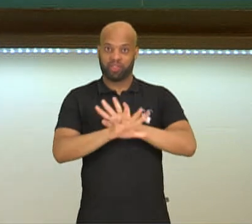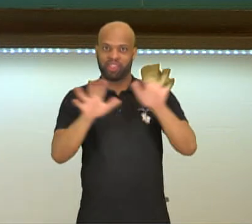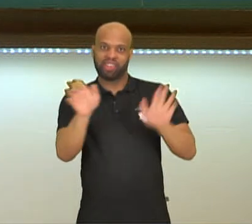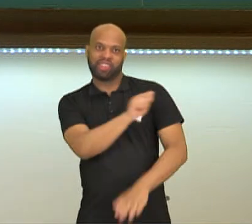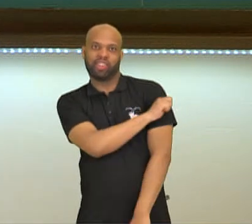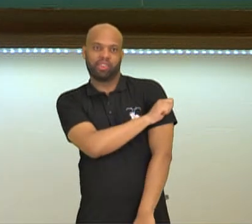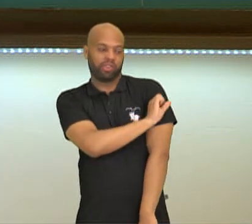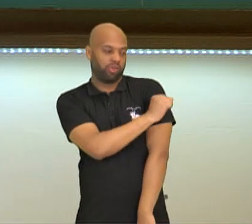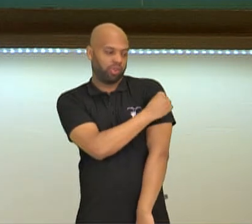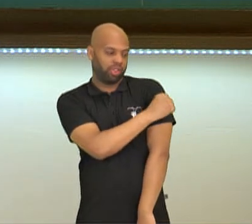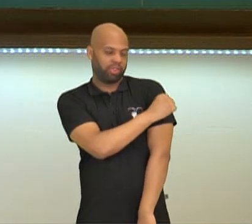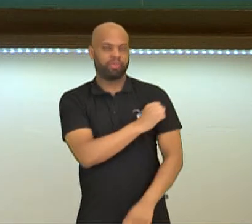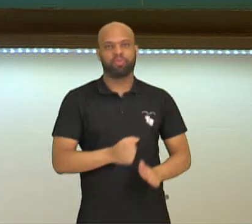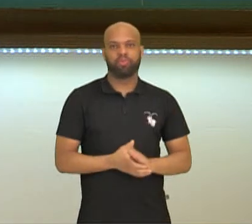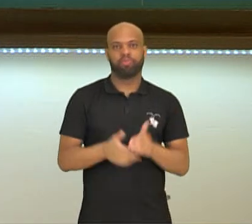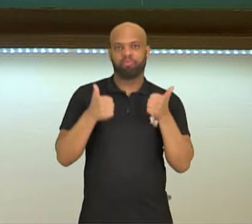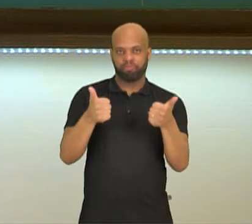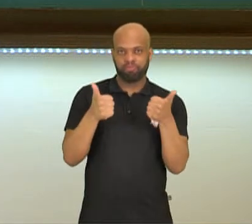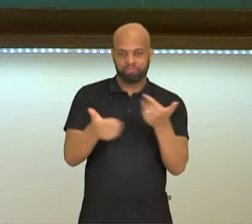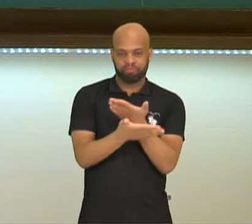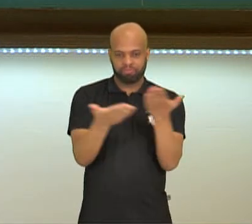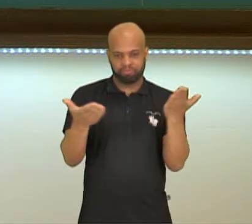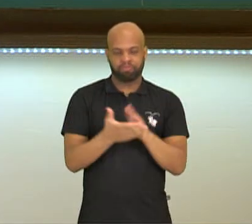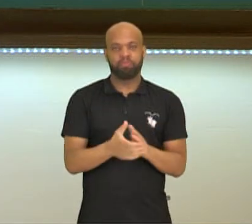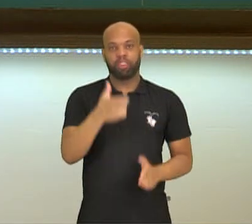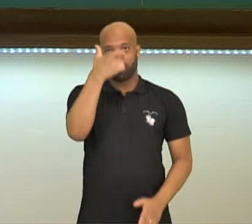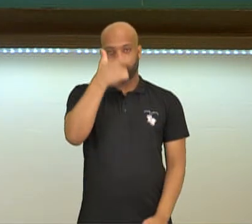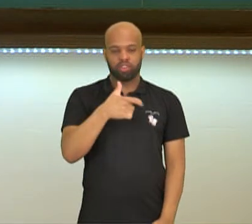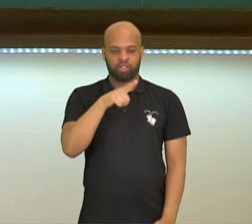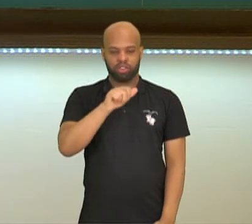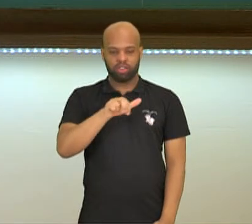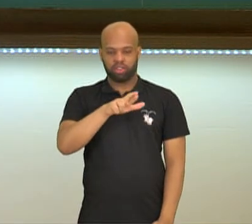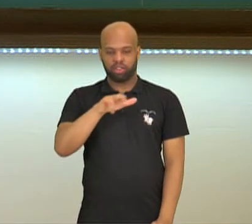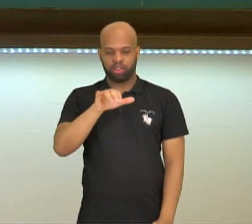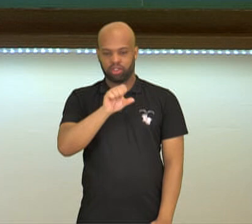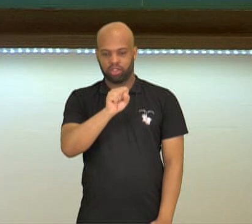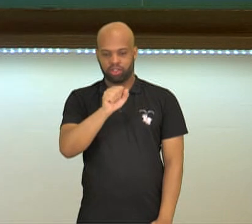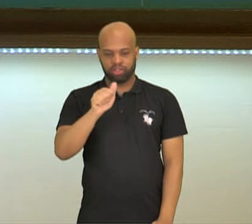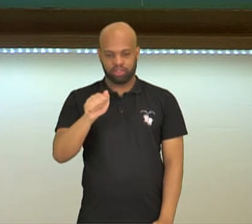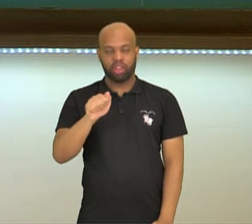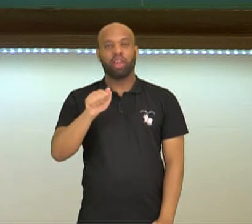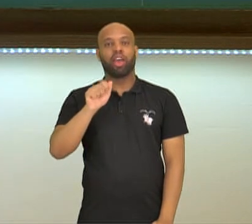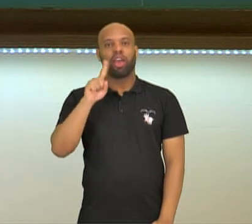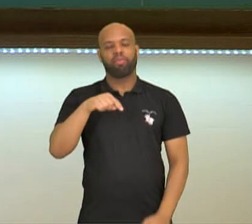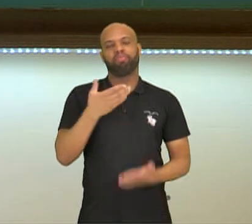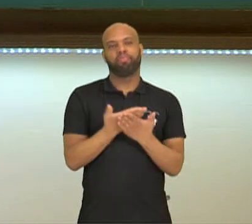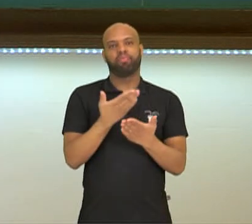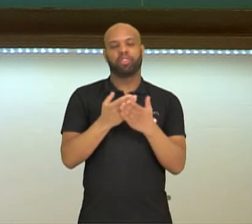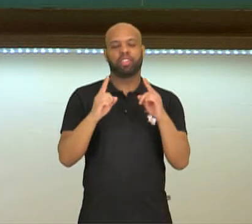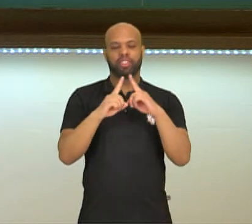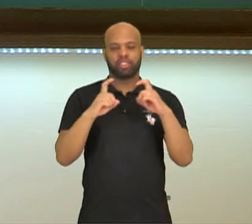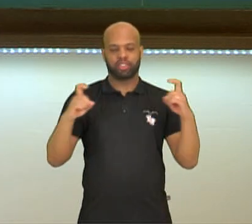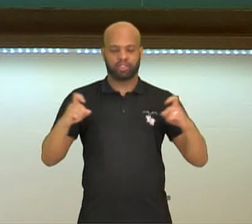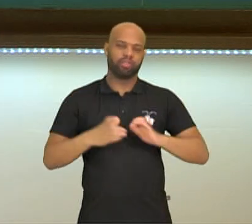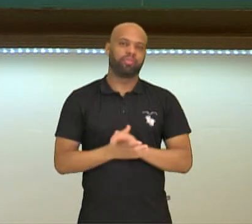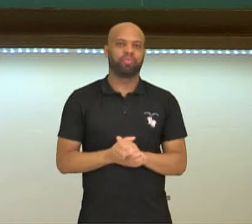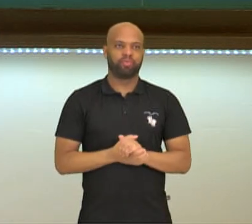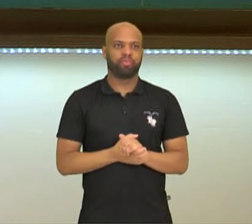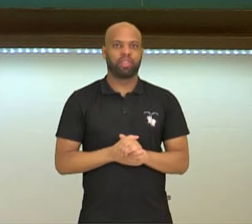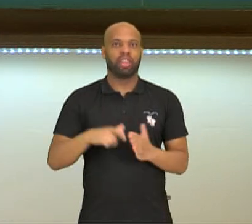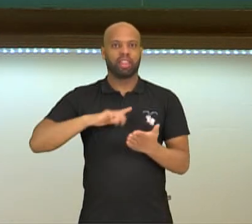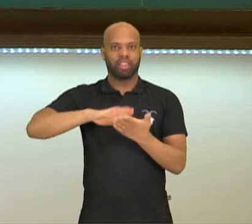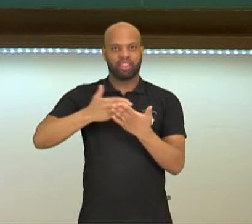Olá, estudantes do 8º ano, tudo bem? Professora Larissa, estou aqui para mais uma aula de ciências,